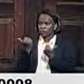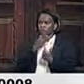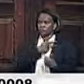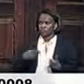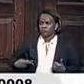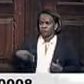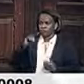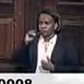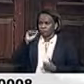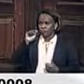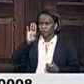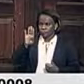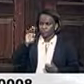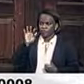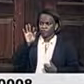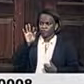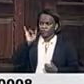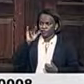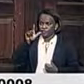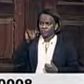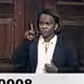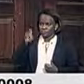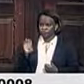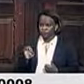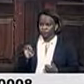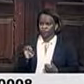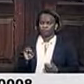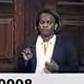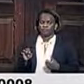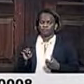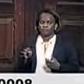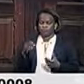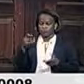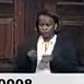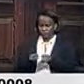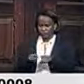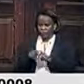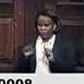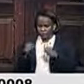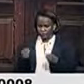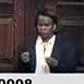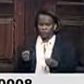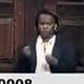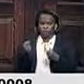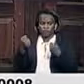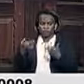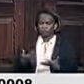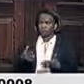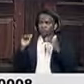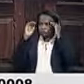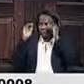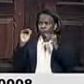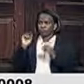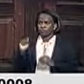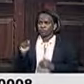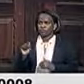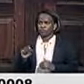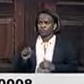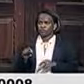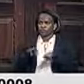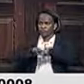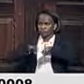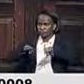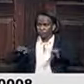OAB, Dr. Felipe Santa Cruz, sobre um tema a respeito do qual